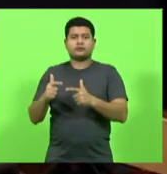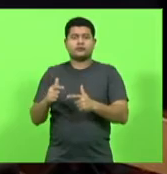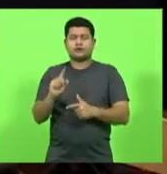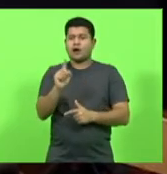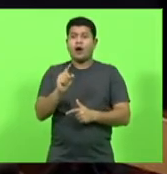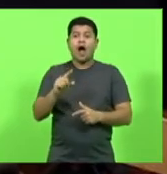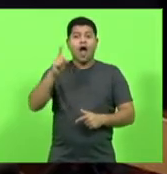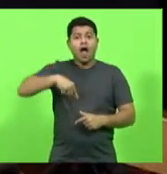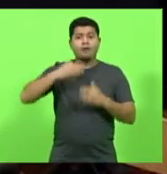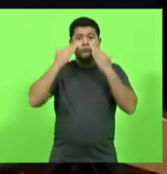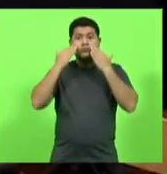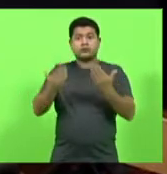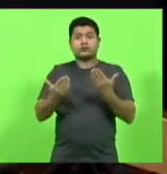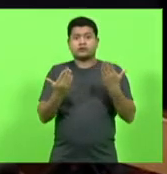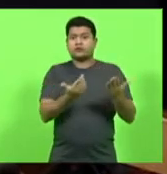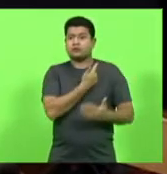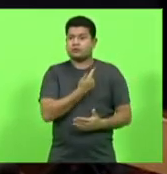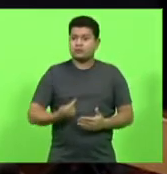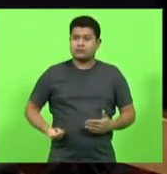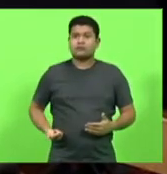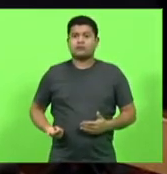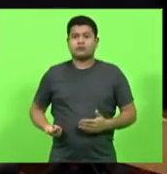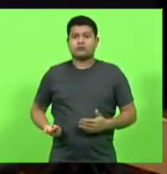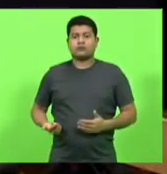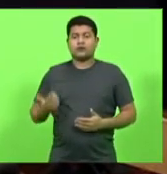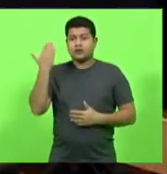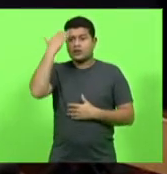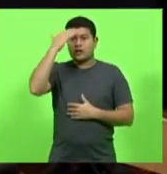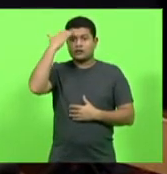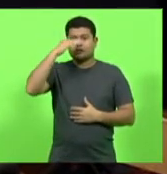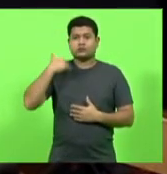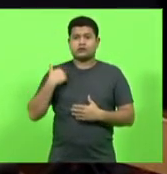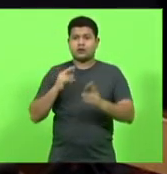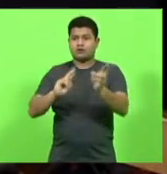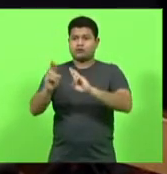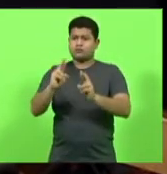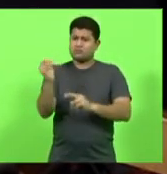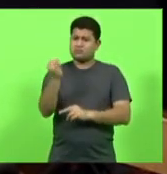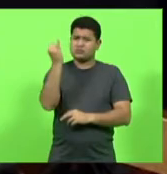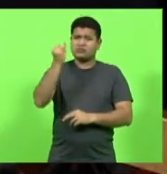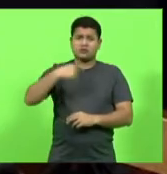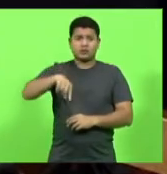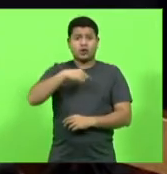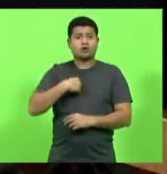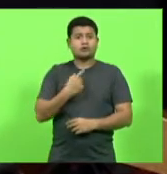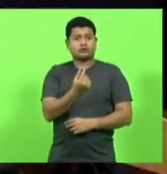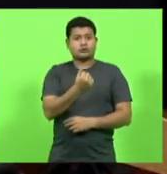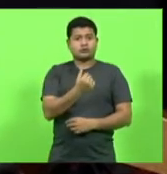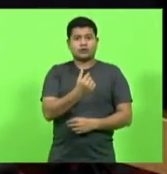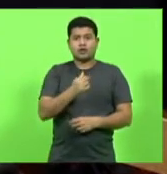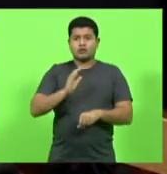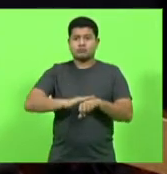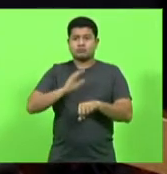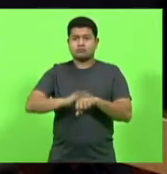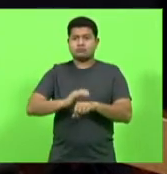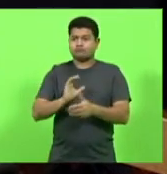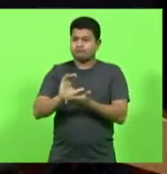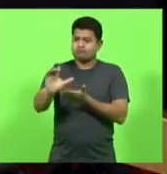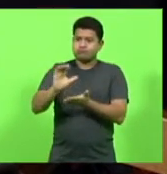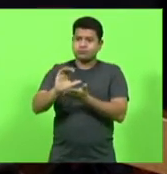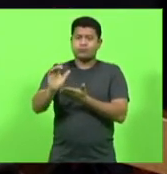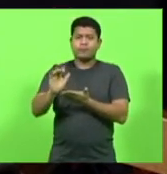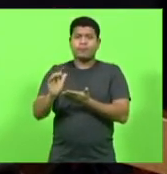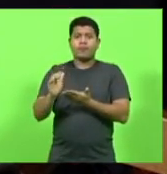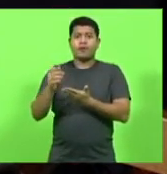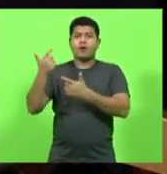tão importante para nós, catarinenses, que nós estamos tirando um dinheiro que nós queríamos estar empregando em